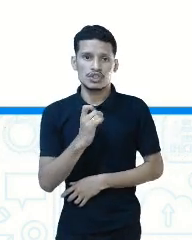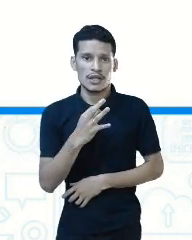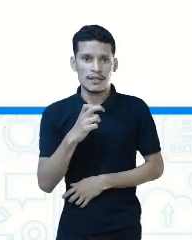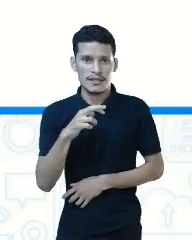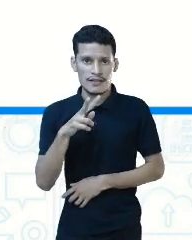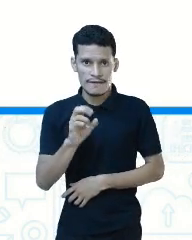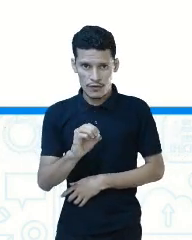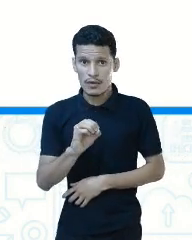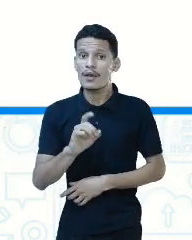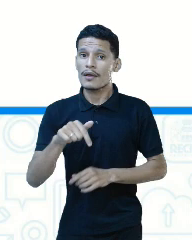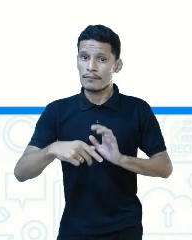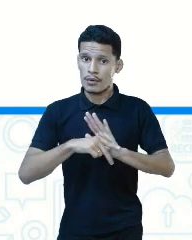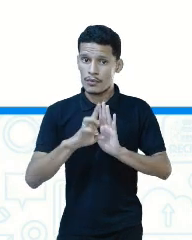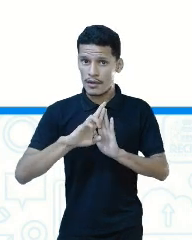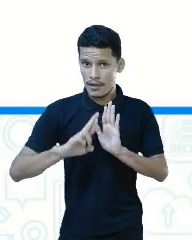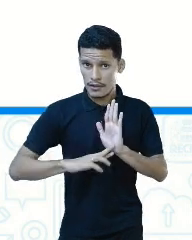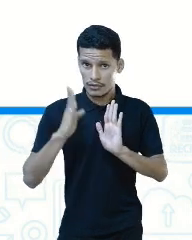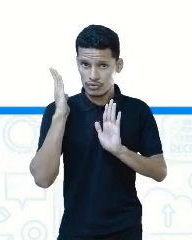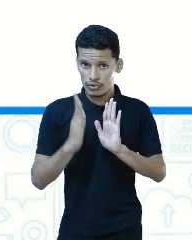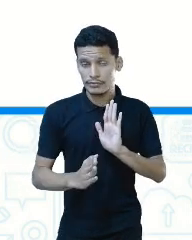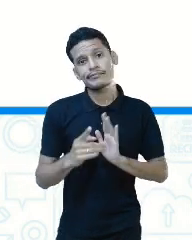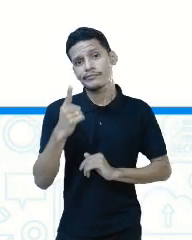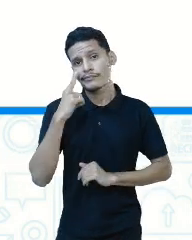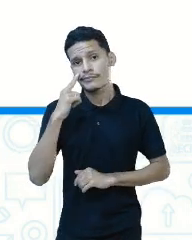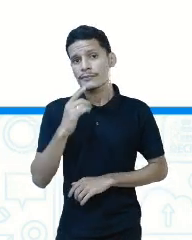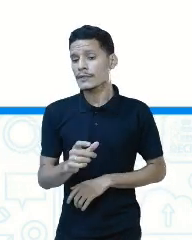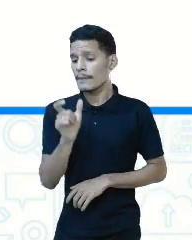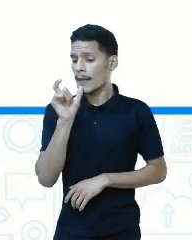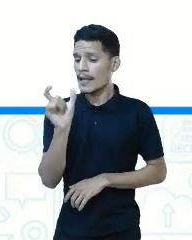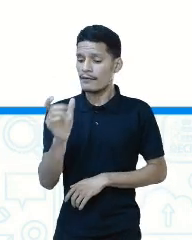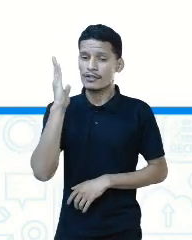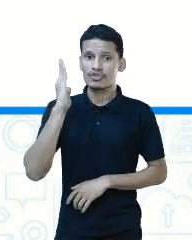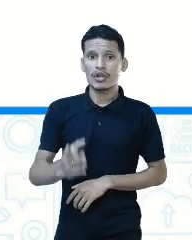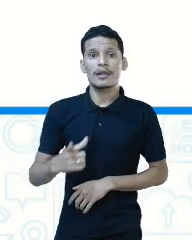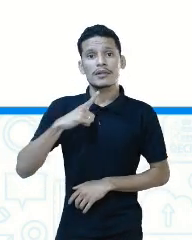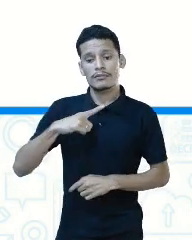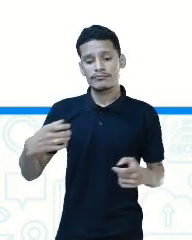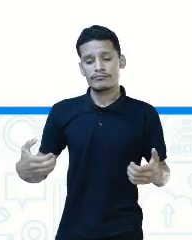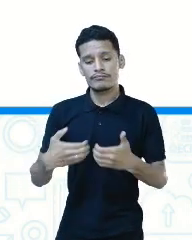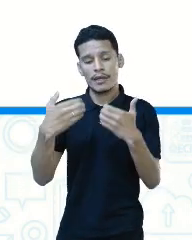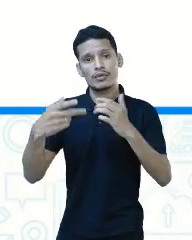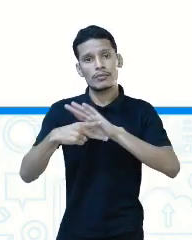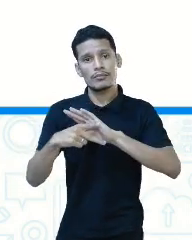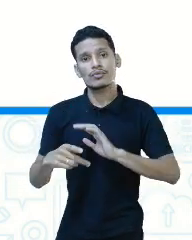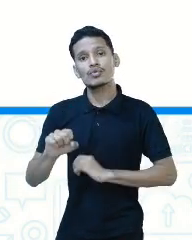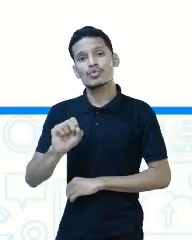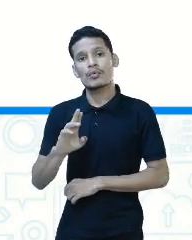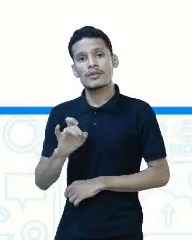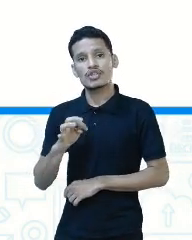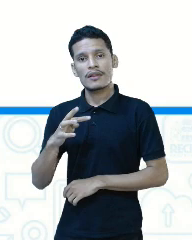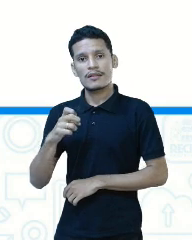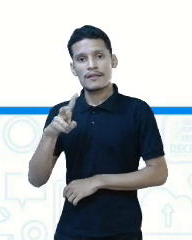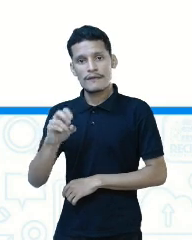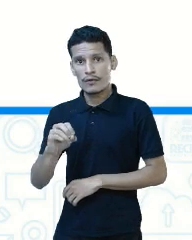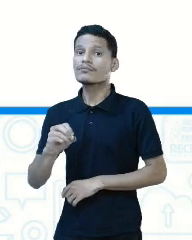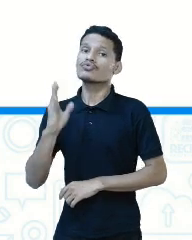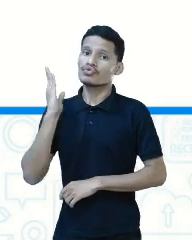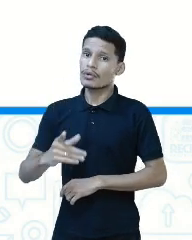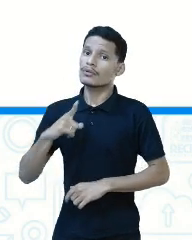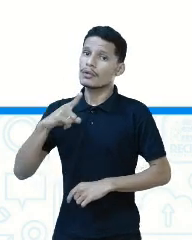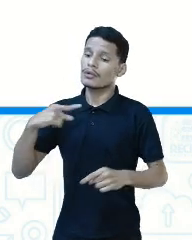Então, essa é a regra, ó. As palavras que estiverem próximas ao substantivo, logicamente elas